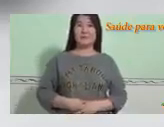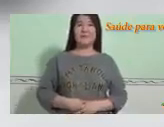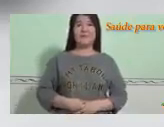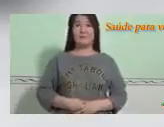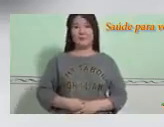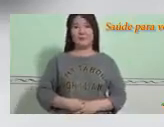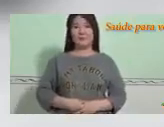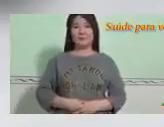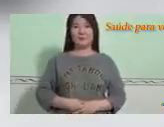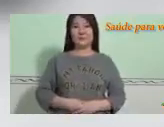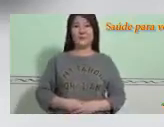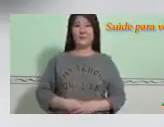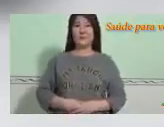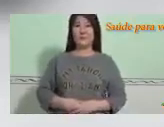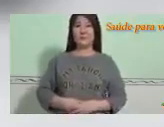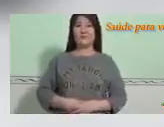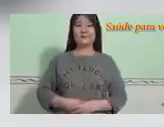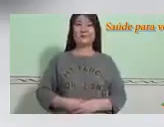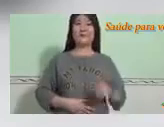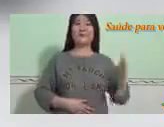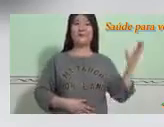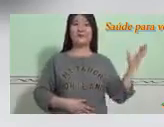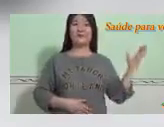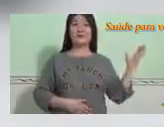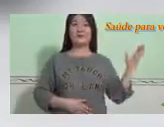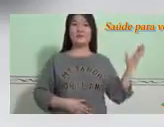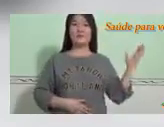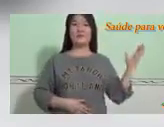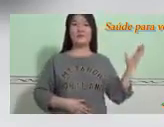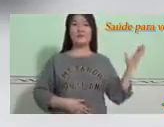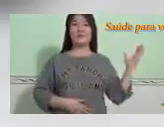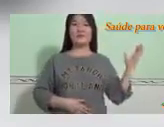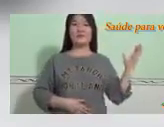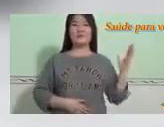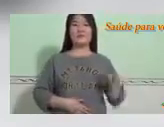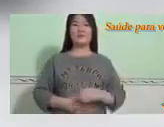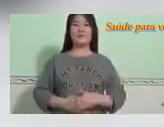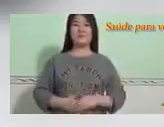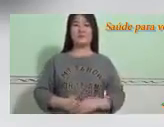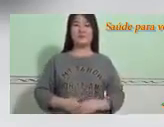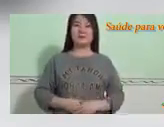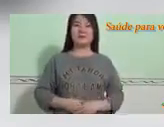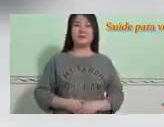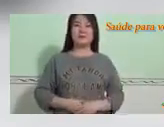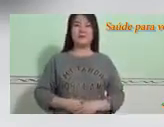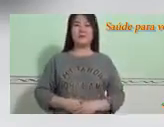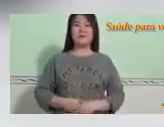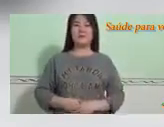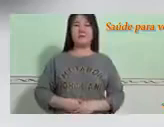PSSOASENTRE 40 e 60 anos, vírgula, diferente do que ocorre na doença de Alzheimer, é que o diagnóstico é feito,